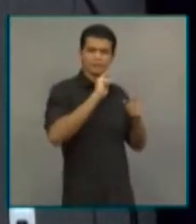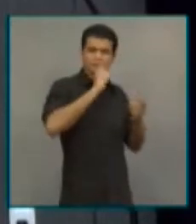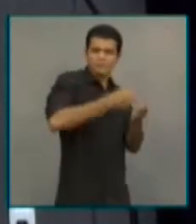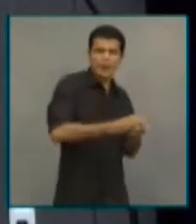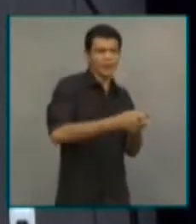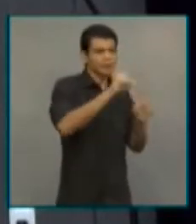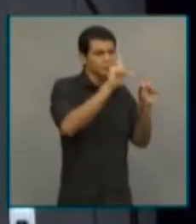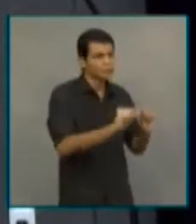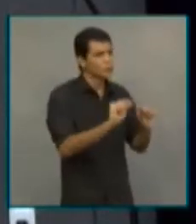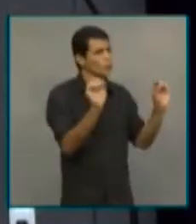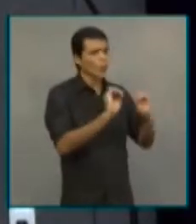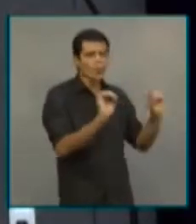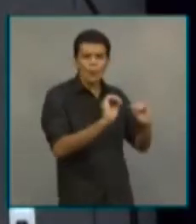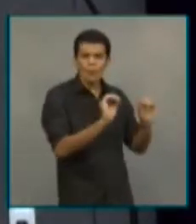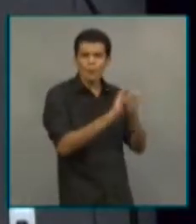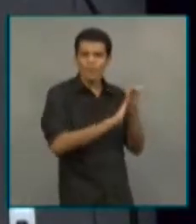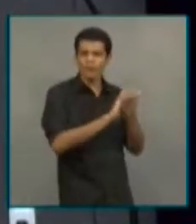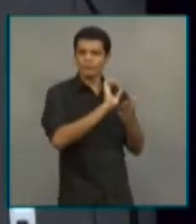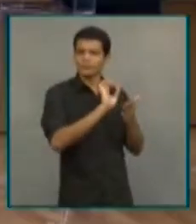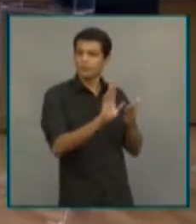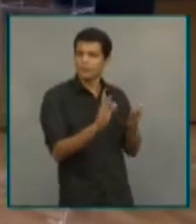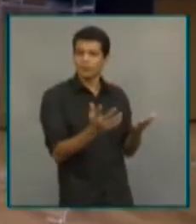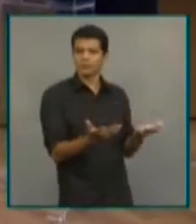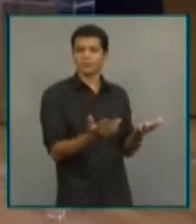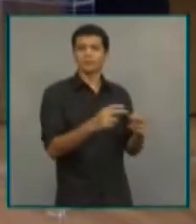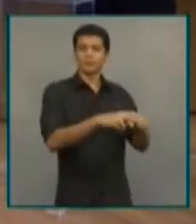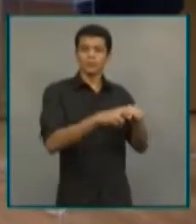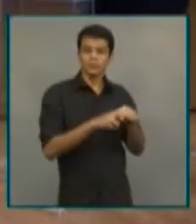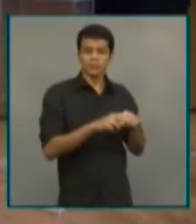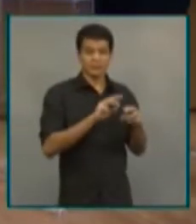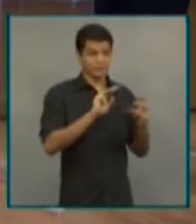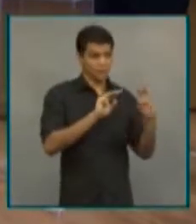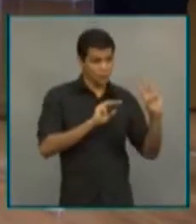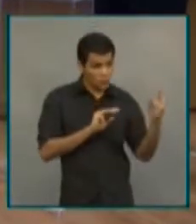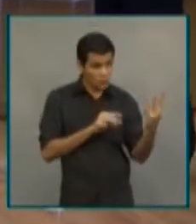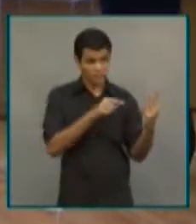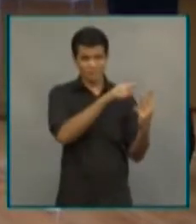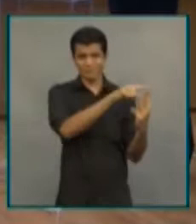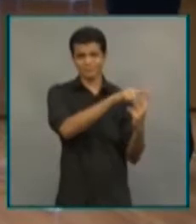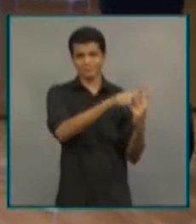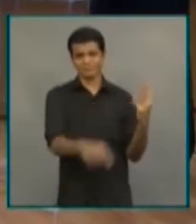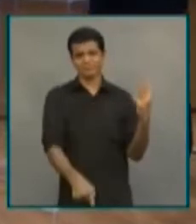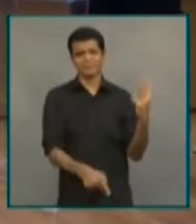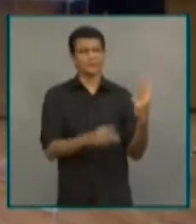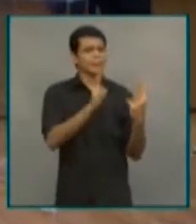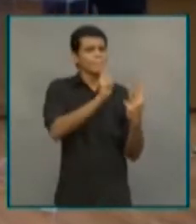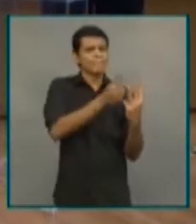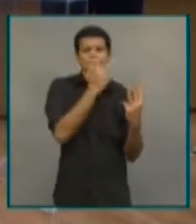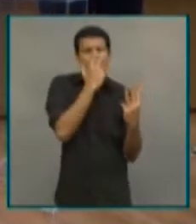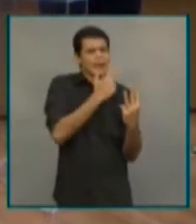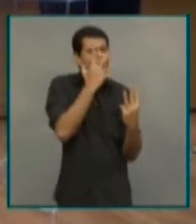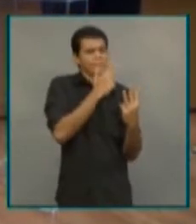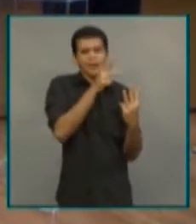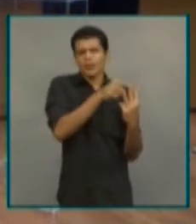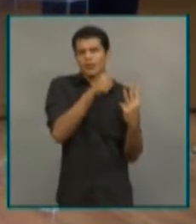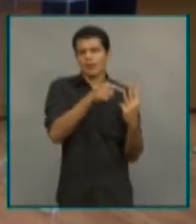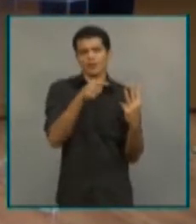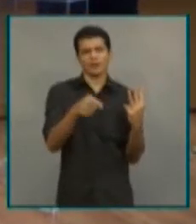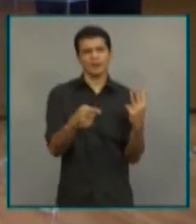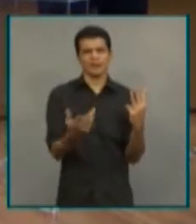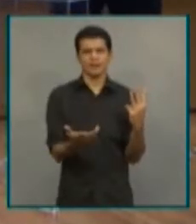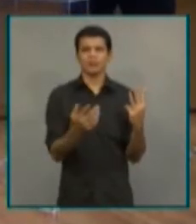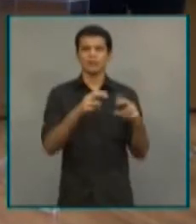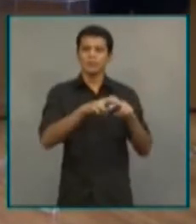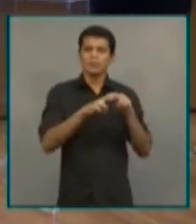está no poder, da qual todos os três candidatos fazem parte, ela executa o advogado que não pode pagar a